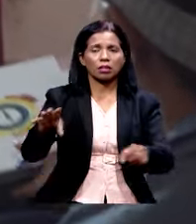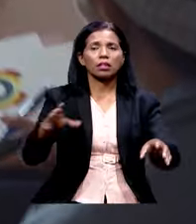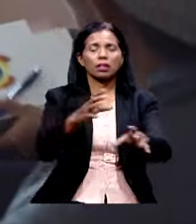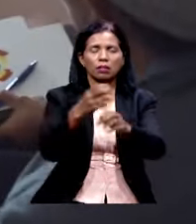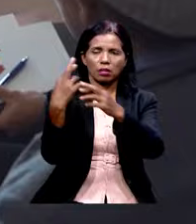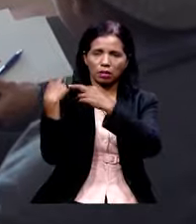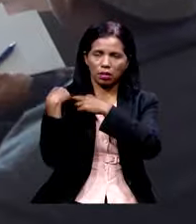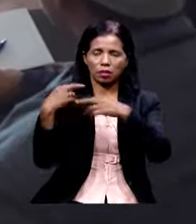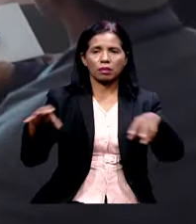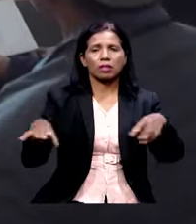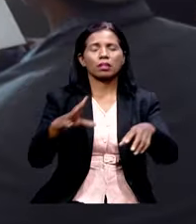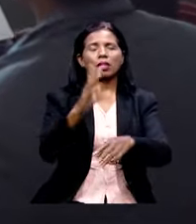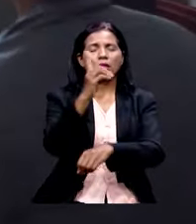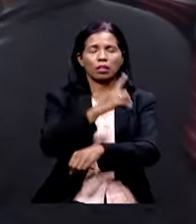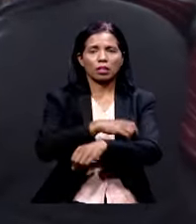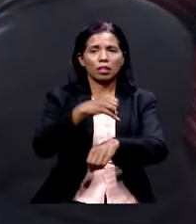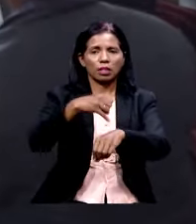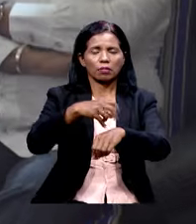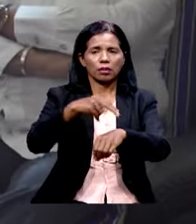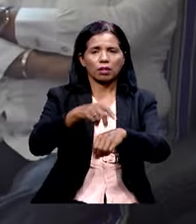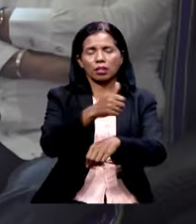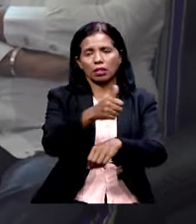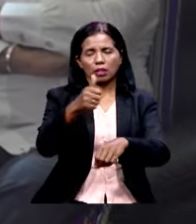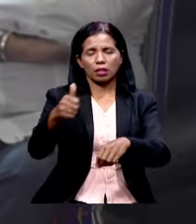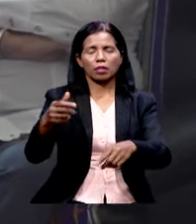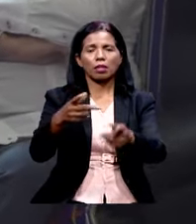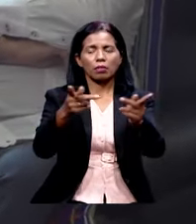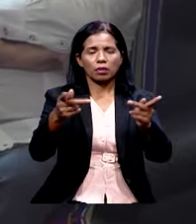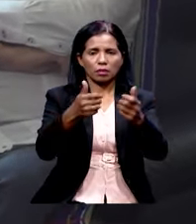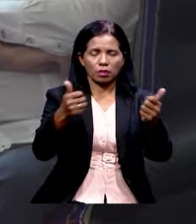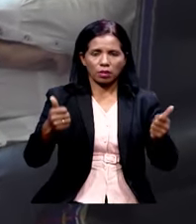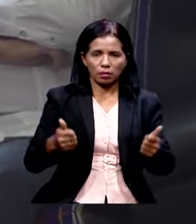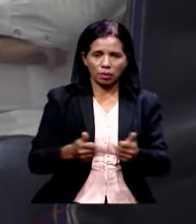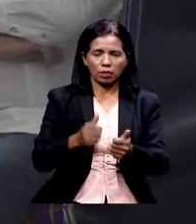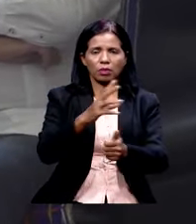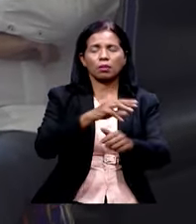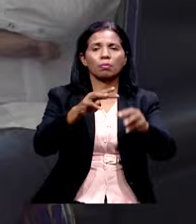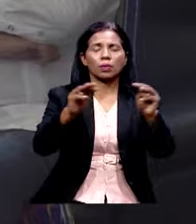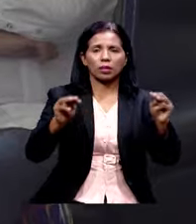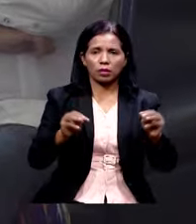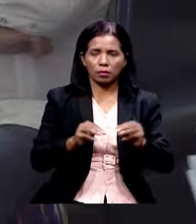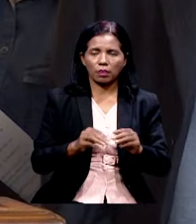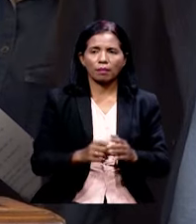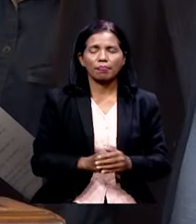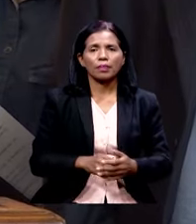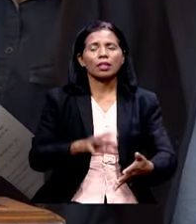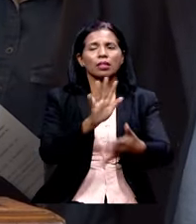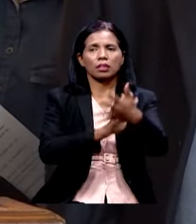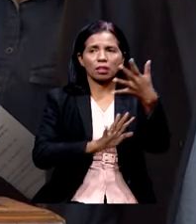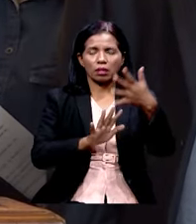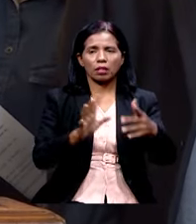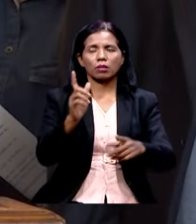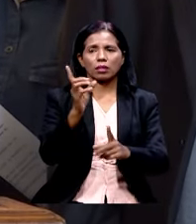louro proclamação independência e a ideia de posto administrativo no município. O sermão oficial para 28 de